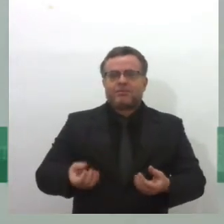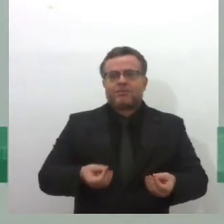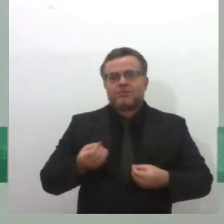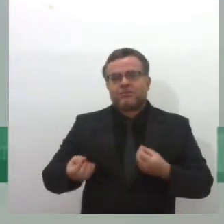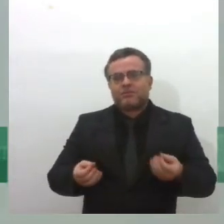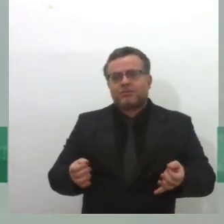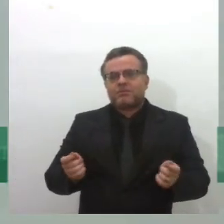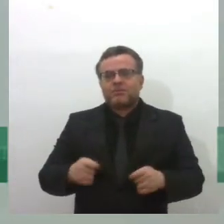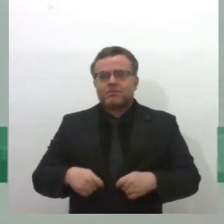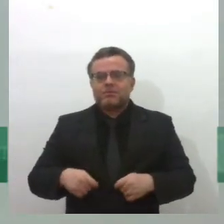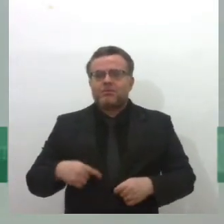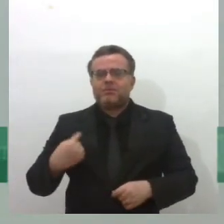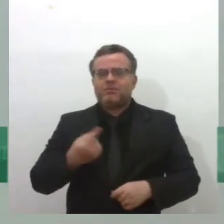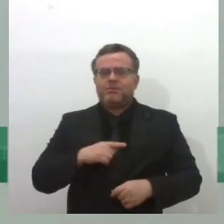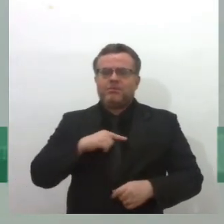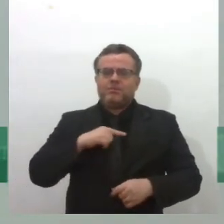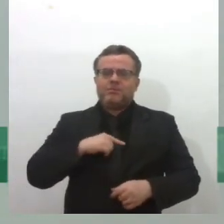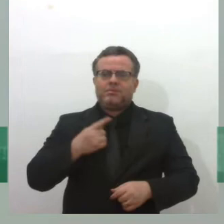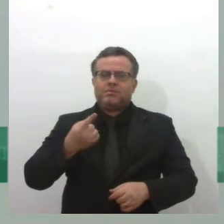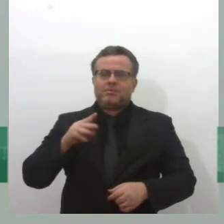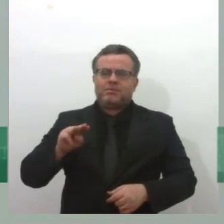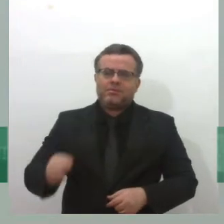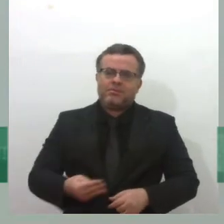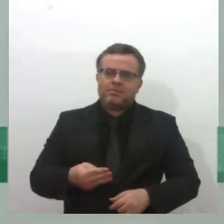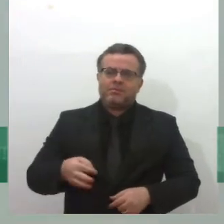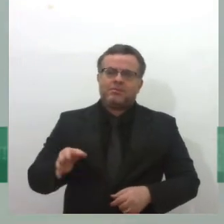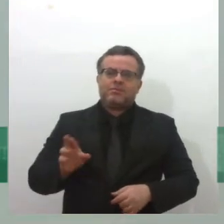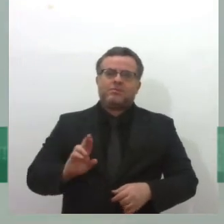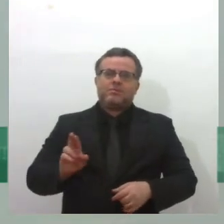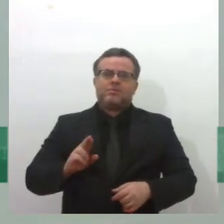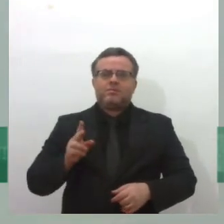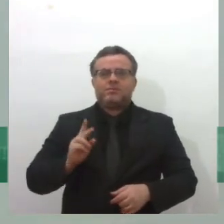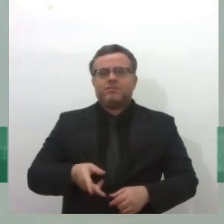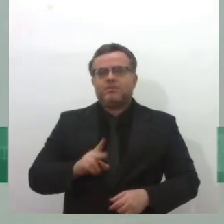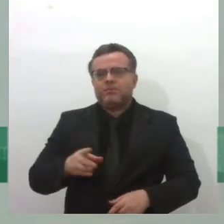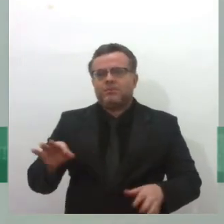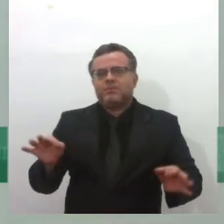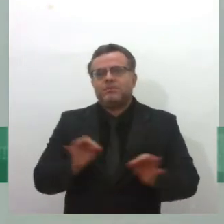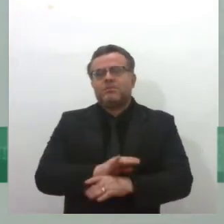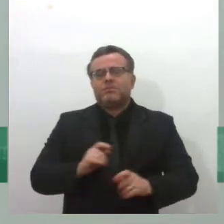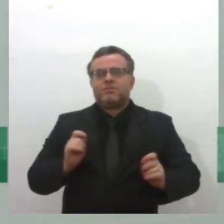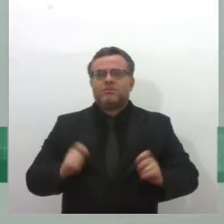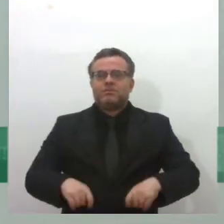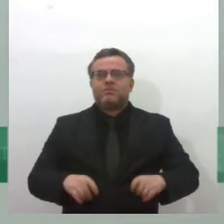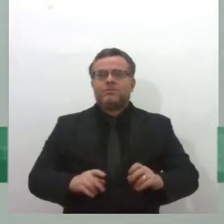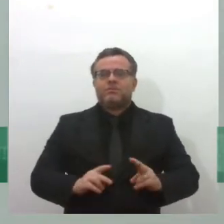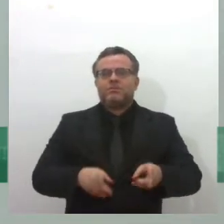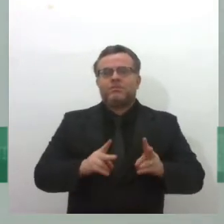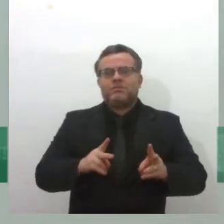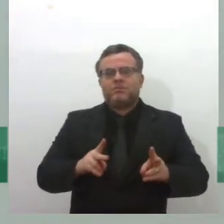olha, nós temos R$1.000 aqui em casa. Qual que vai ser a prioridade no orçamento? Prioridade tem que